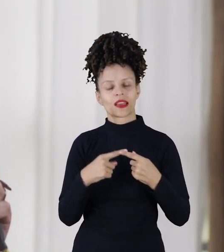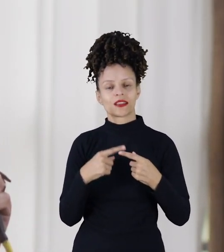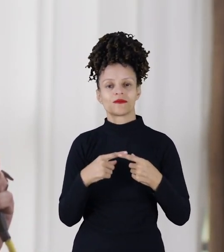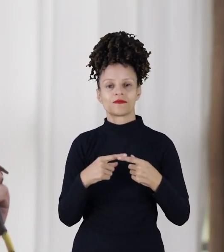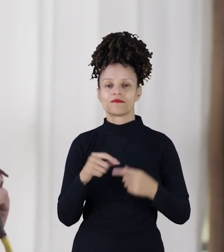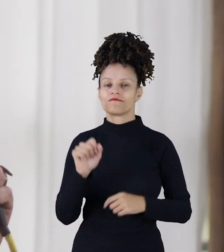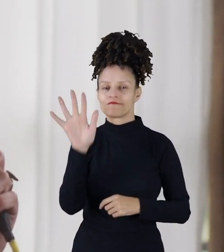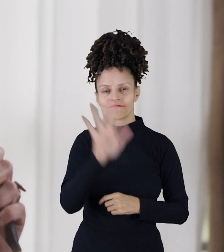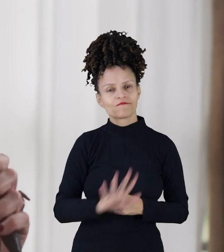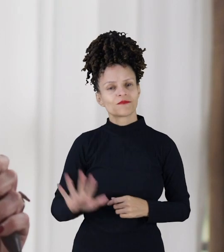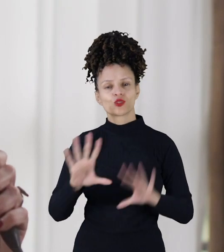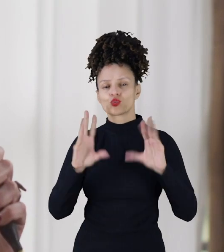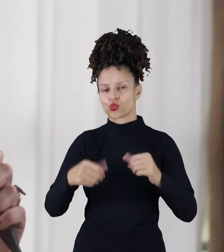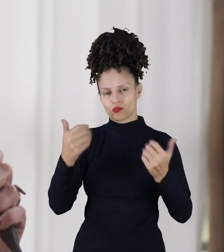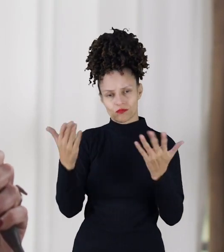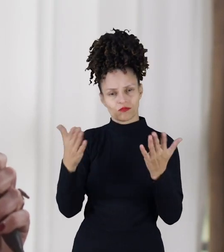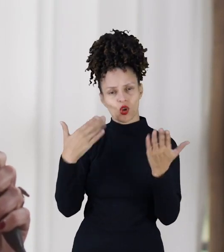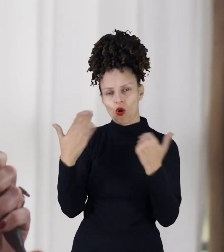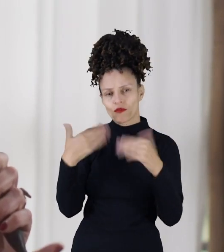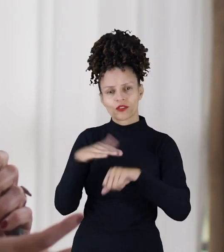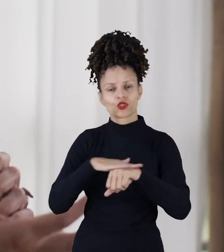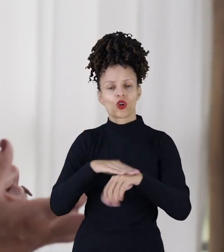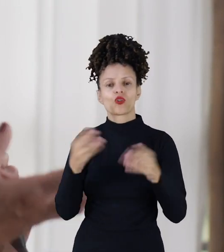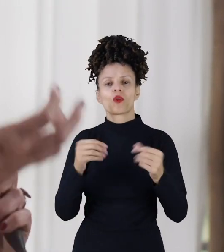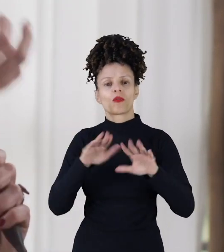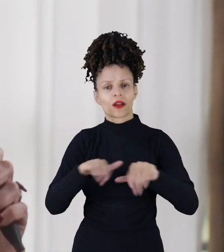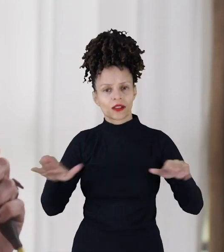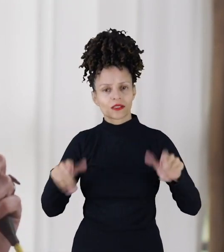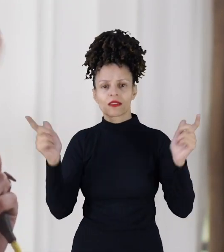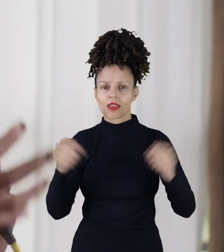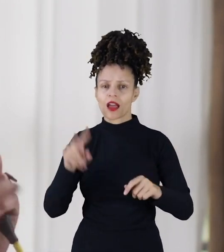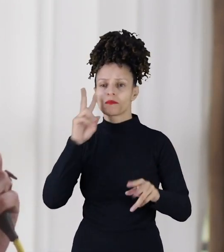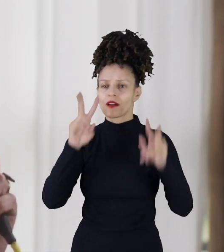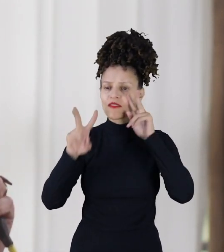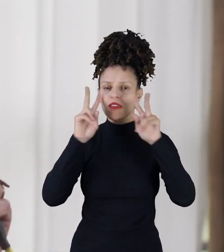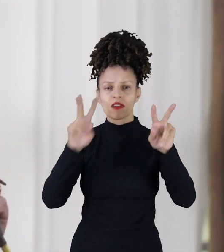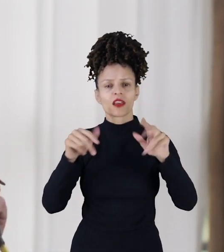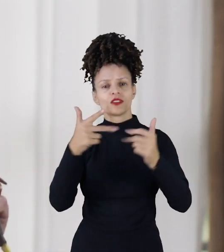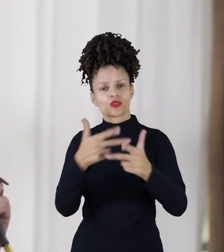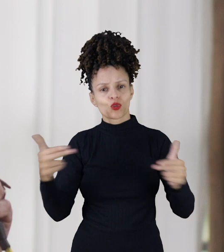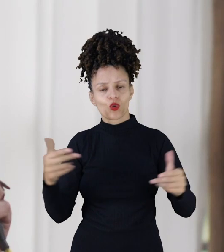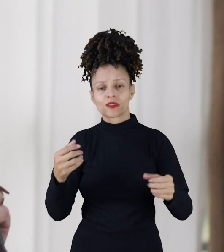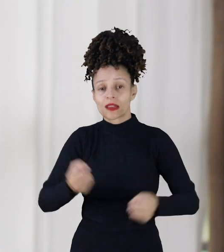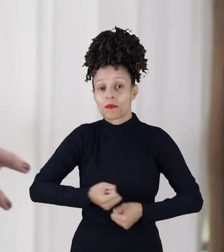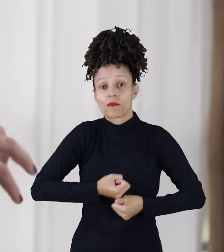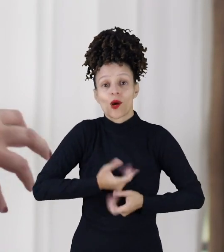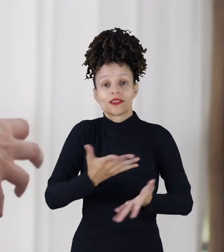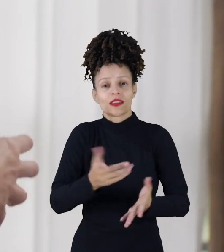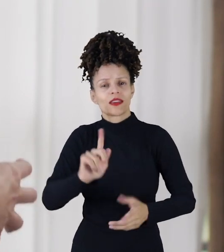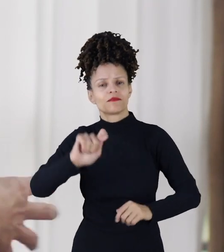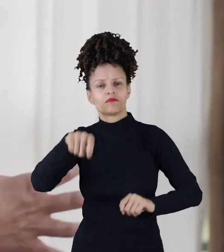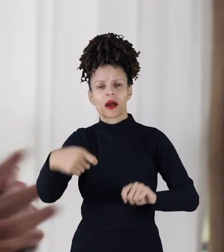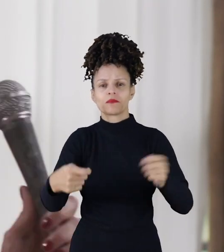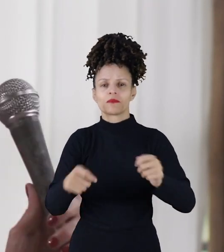acho que ele ilustra muito tudo que a gente conversou, né? Como a criança ela é capaz de enxergar as coisas e